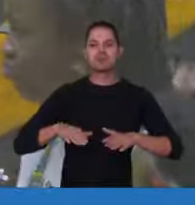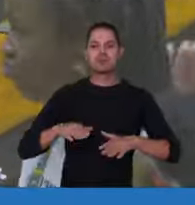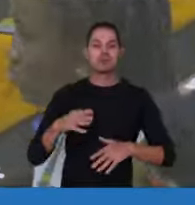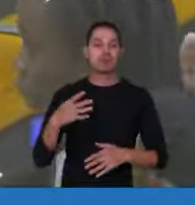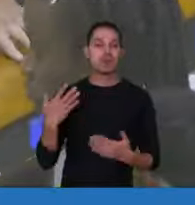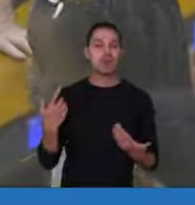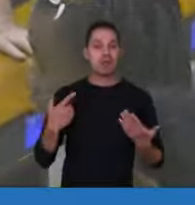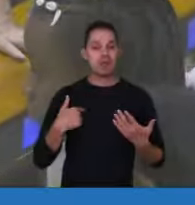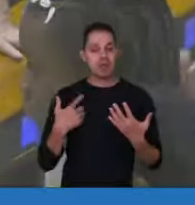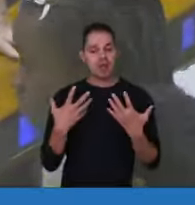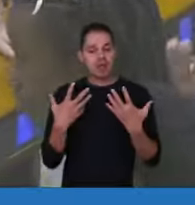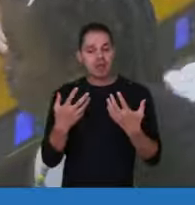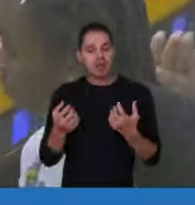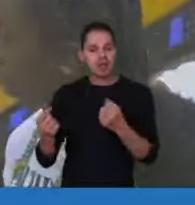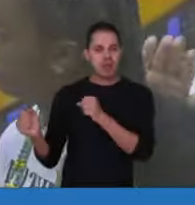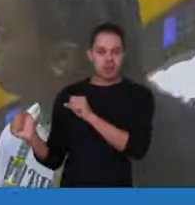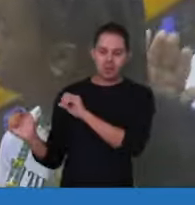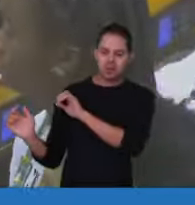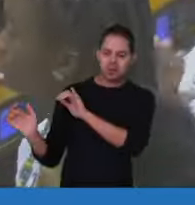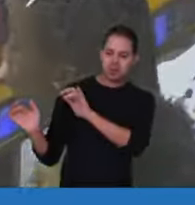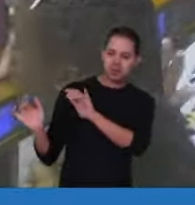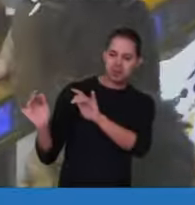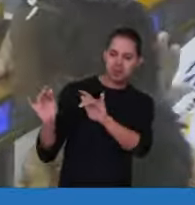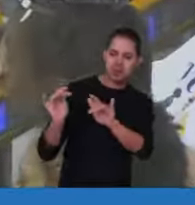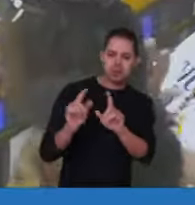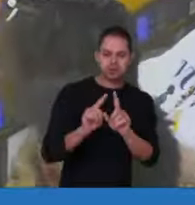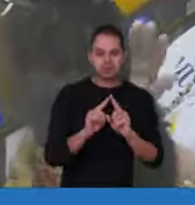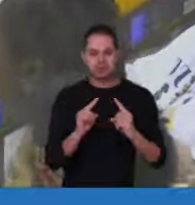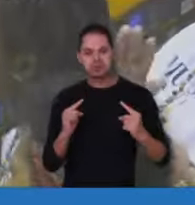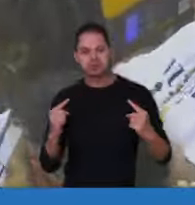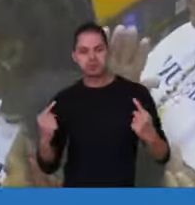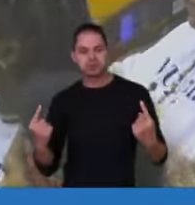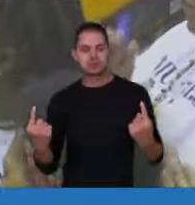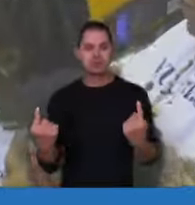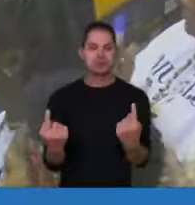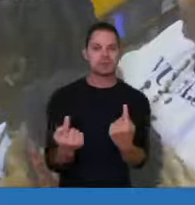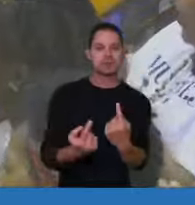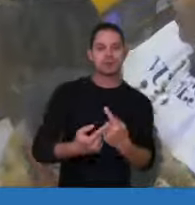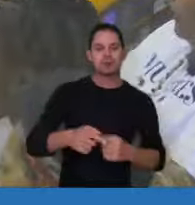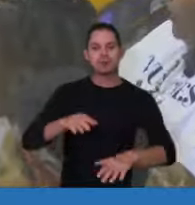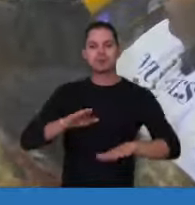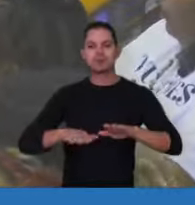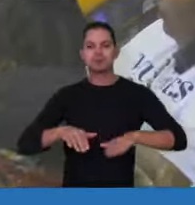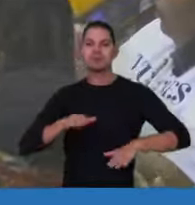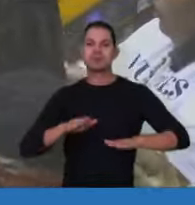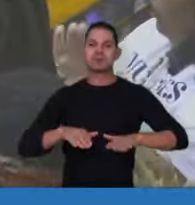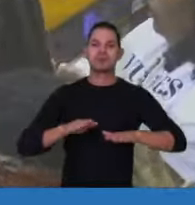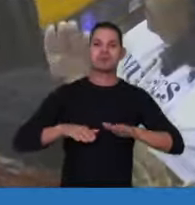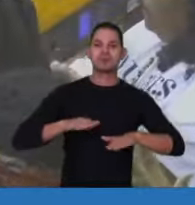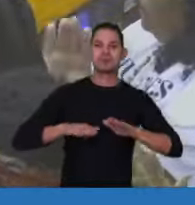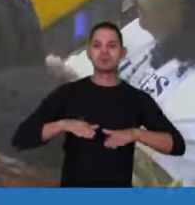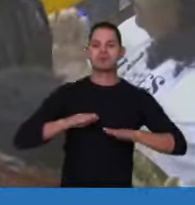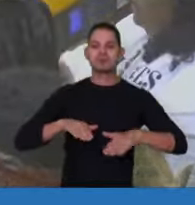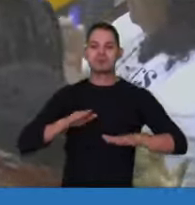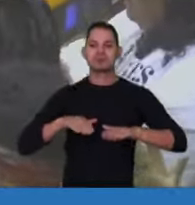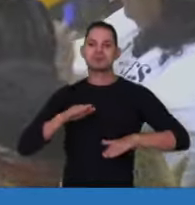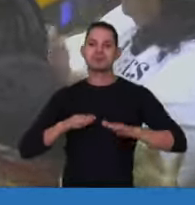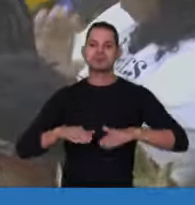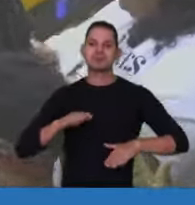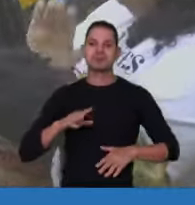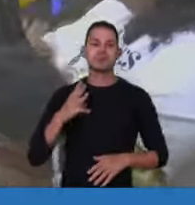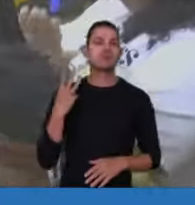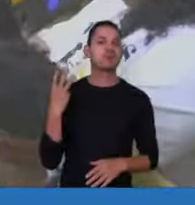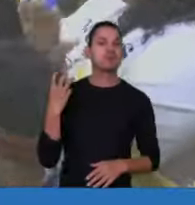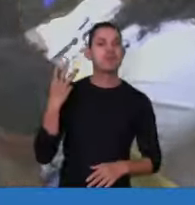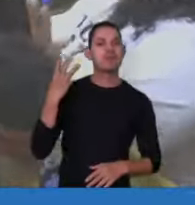Eu vim, Marielle, eu vim. Eu vim tocar tambor.